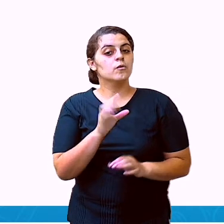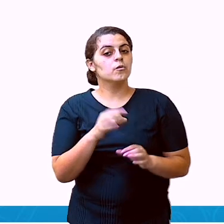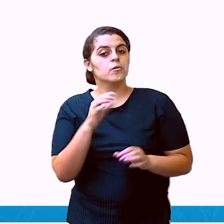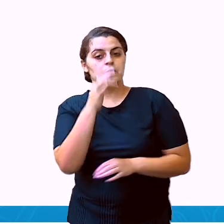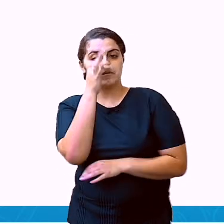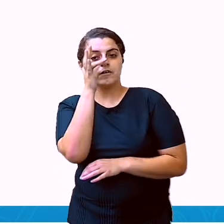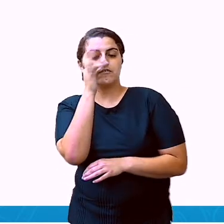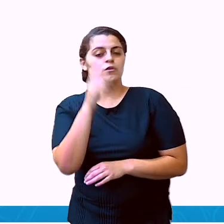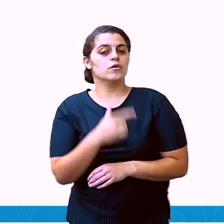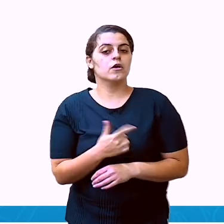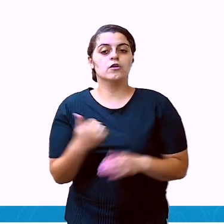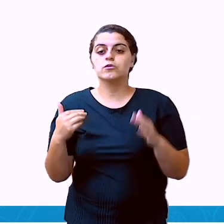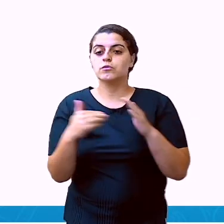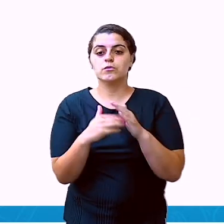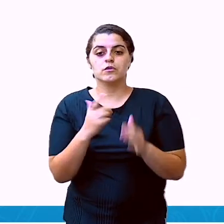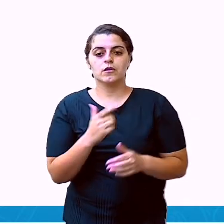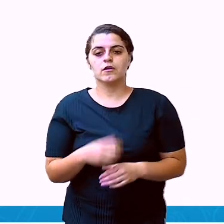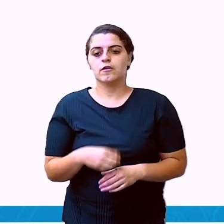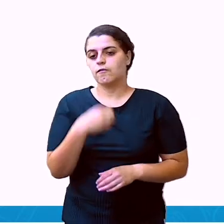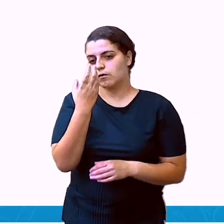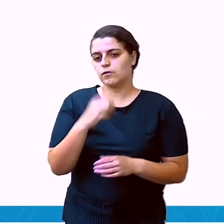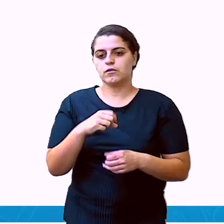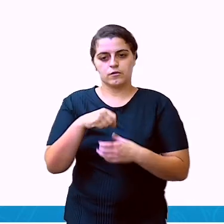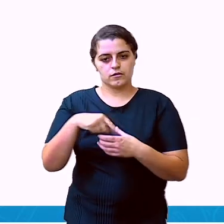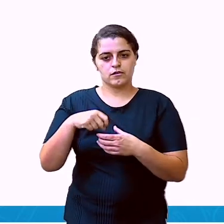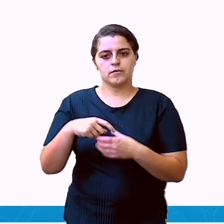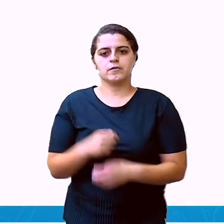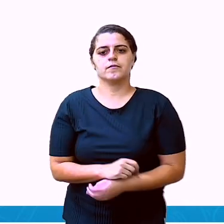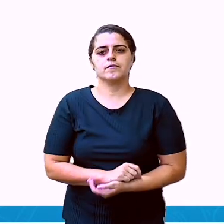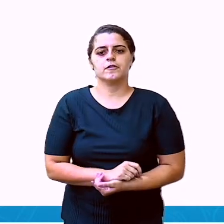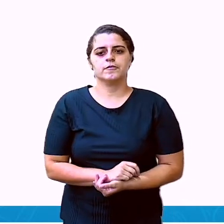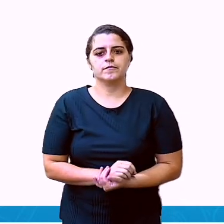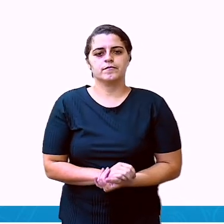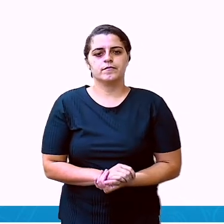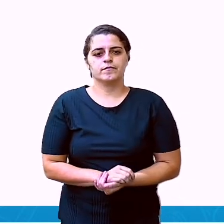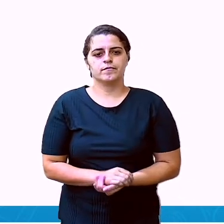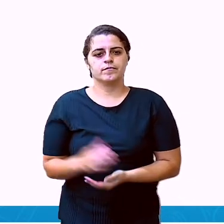Não é isso mesmo? Frutos e sementes.